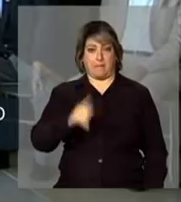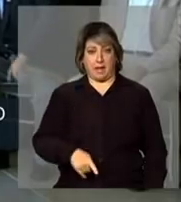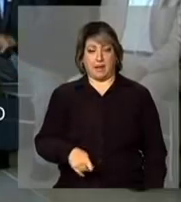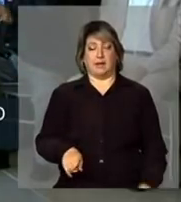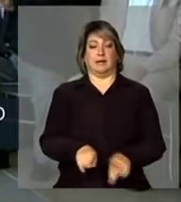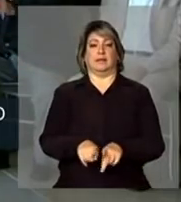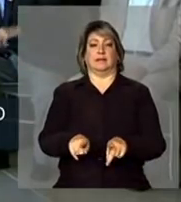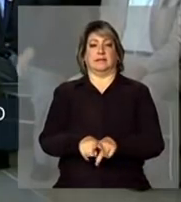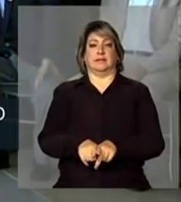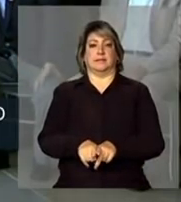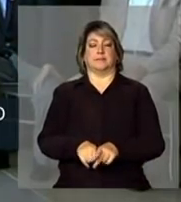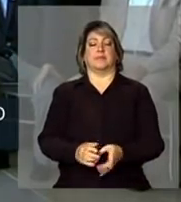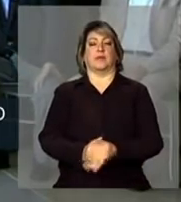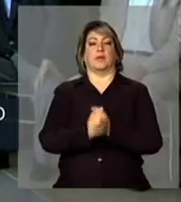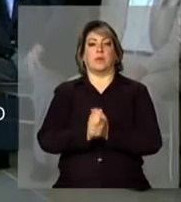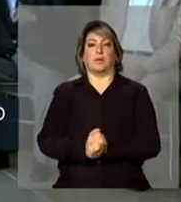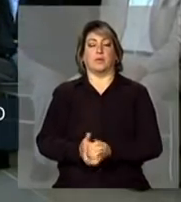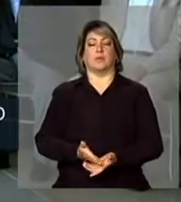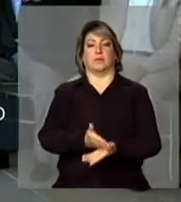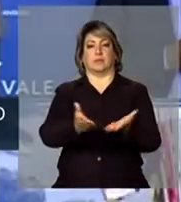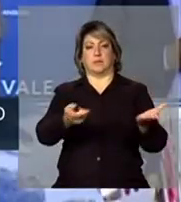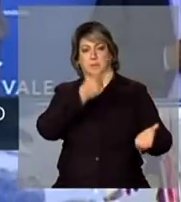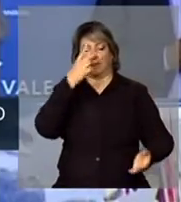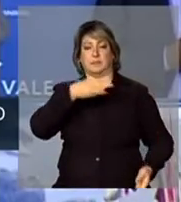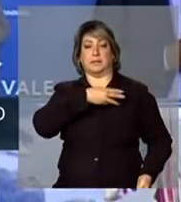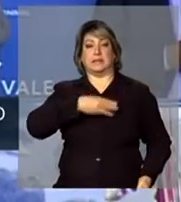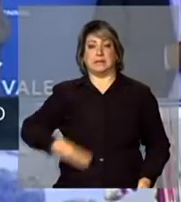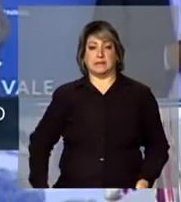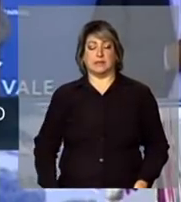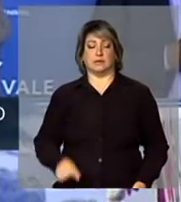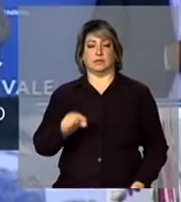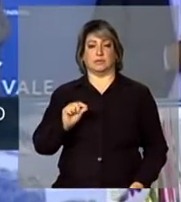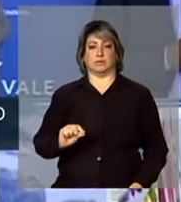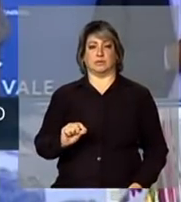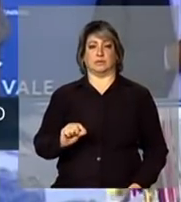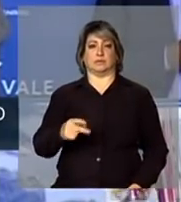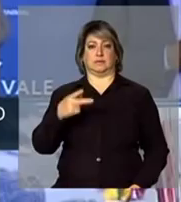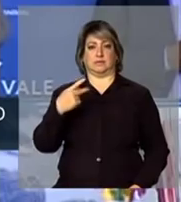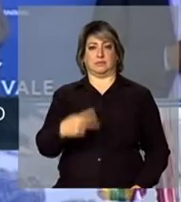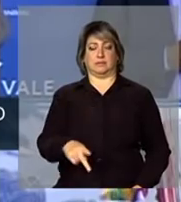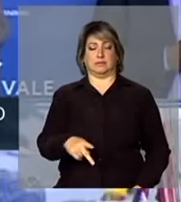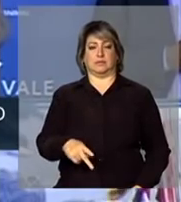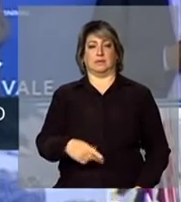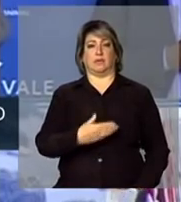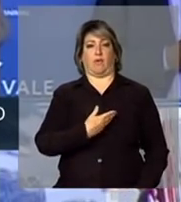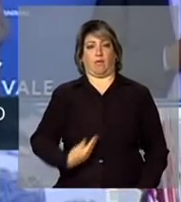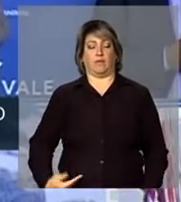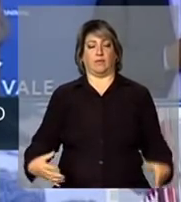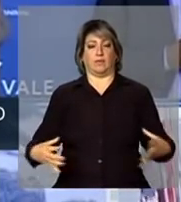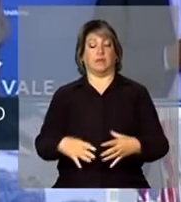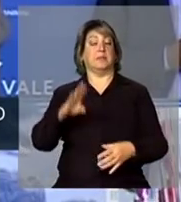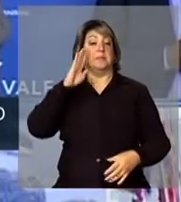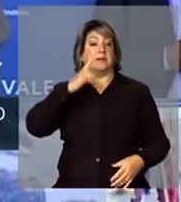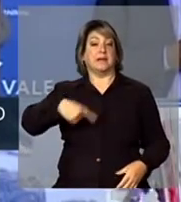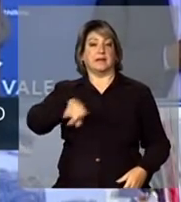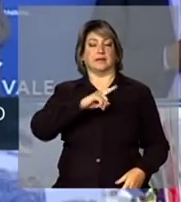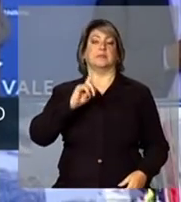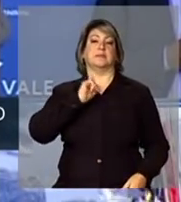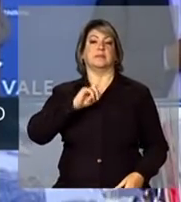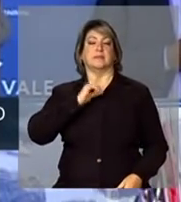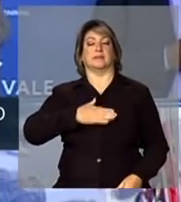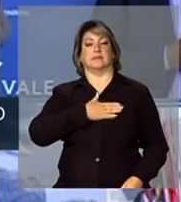Carranza, cumprimentar os eminentes ministros de Estado, inicialmente aqueles mineiros que honram a esplanada